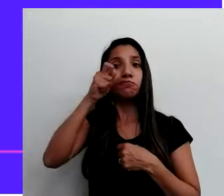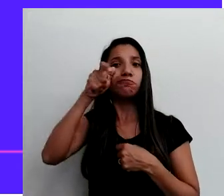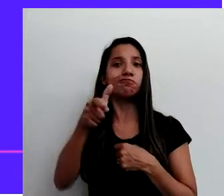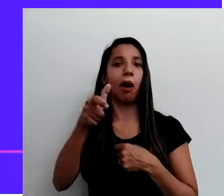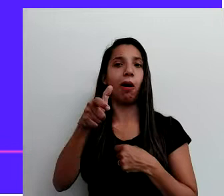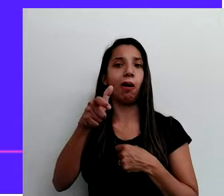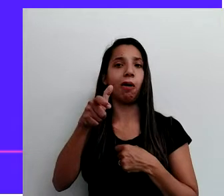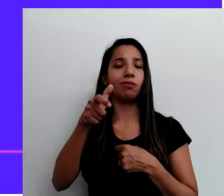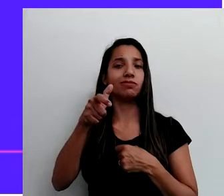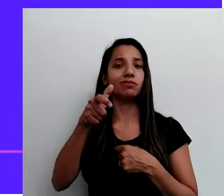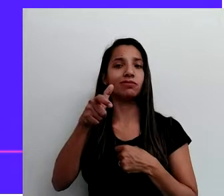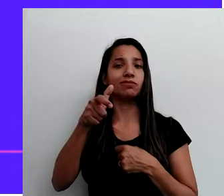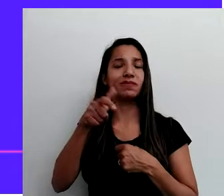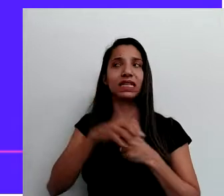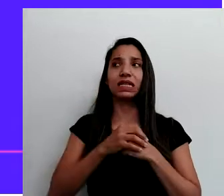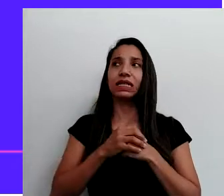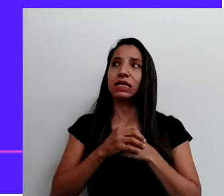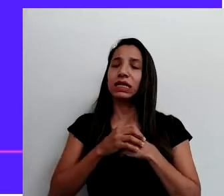porque